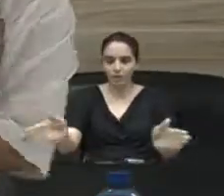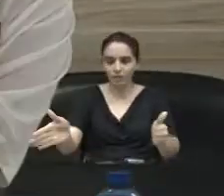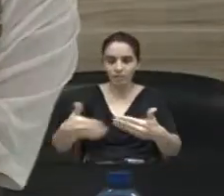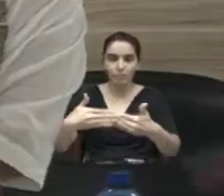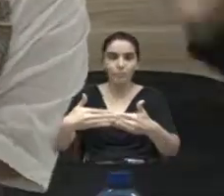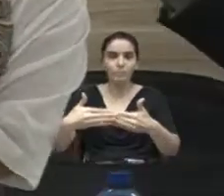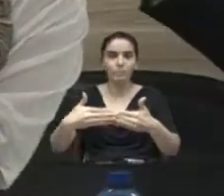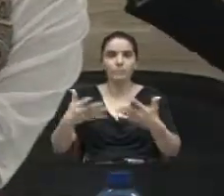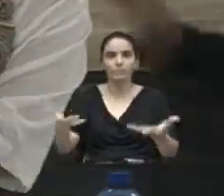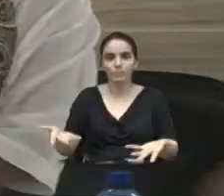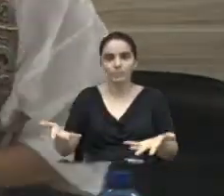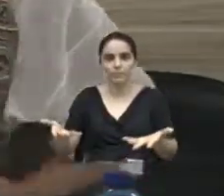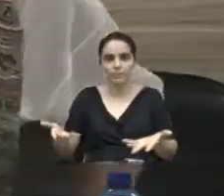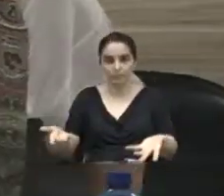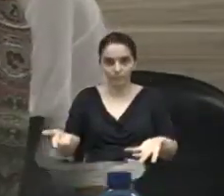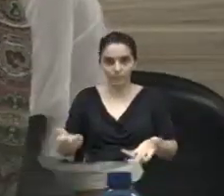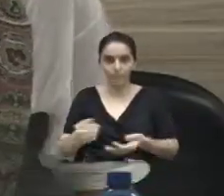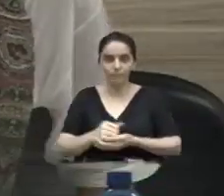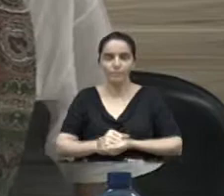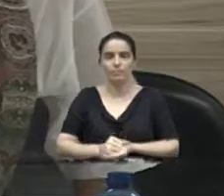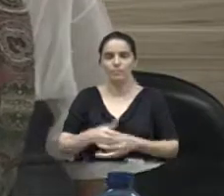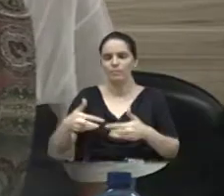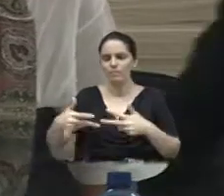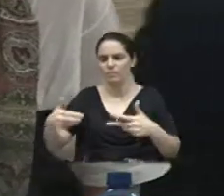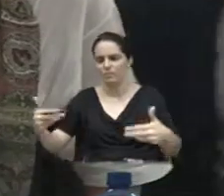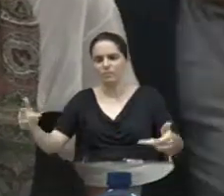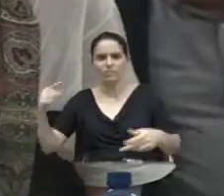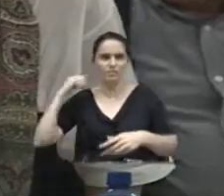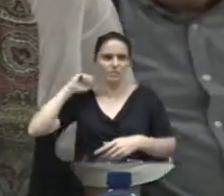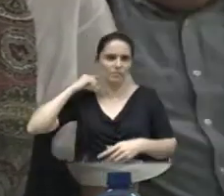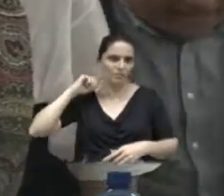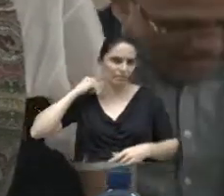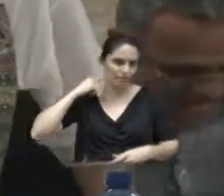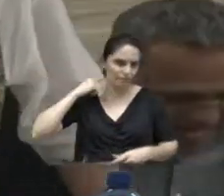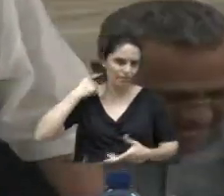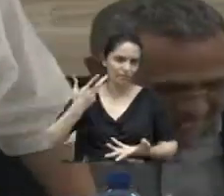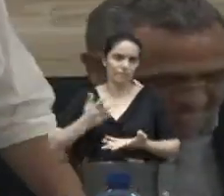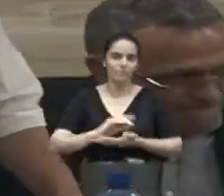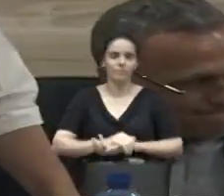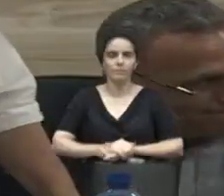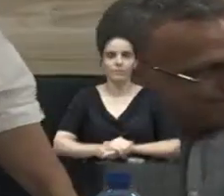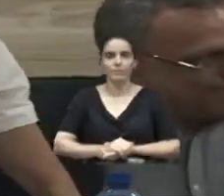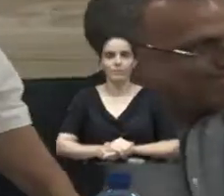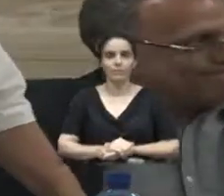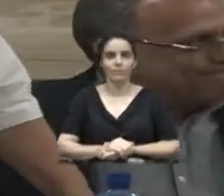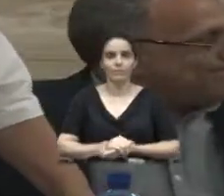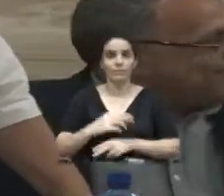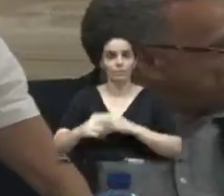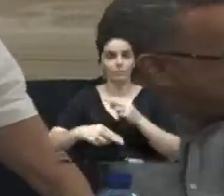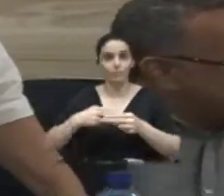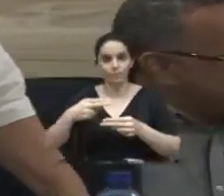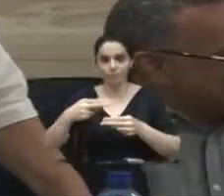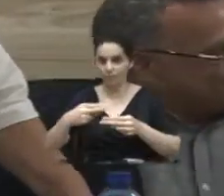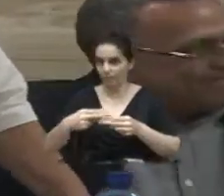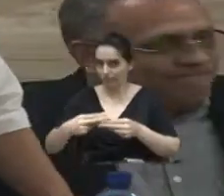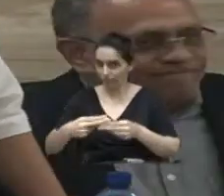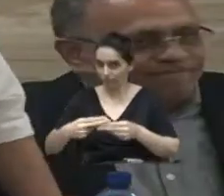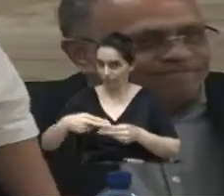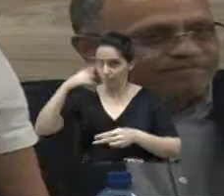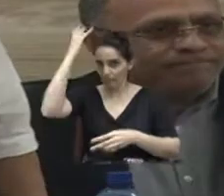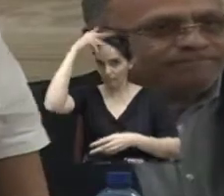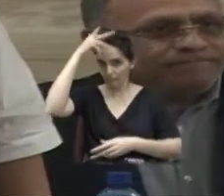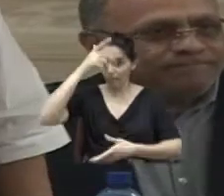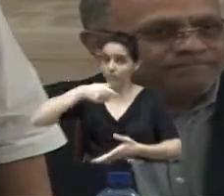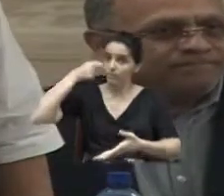acabam descartando isso nas portas do ecoponto, exatamente por eles não estarem abertos. Então, insisto mais uma